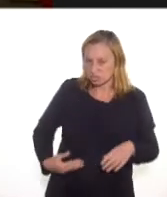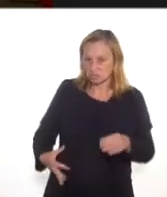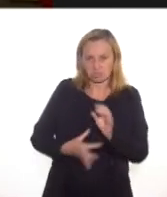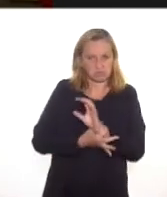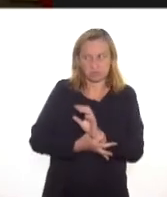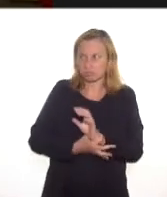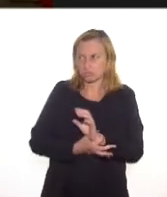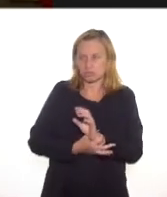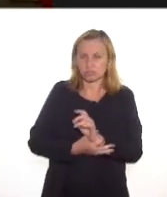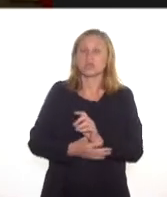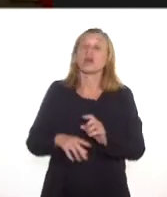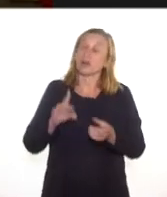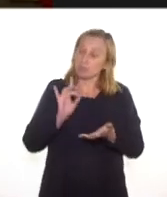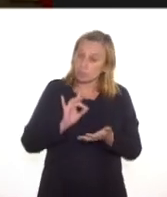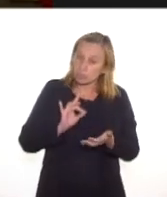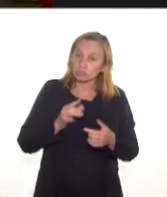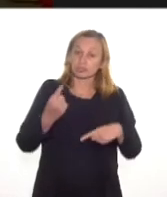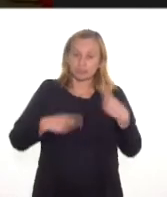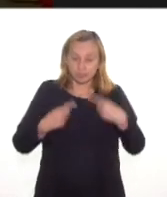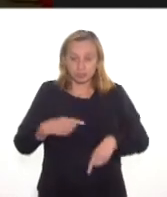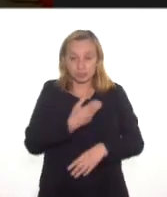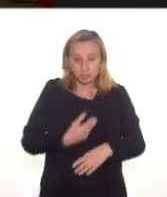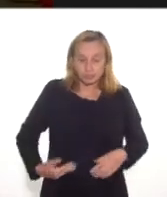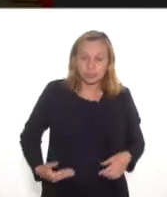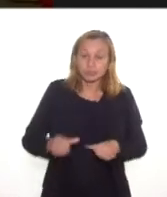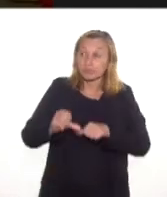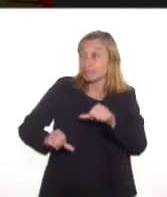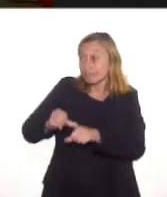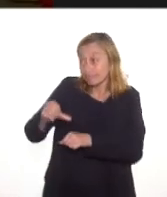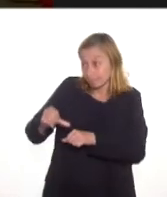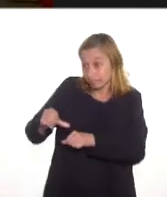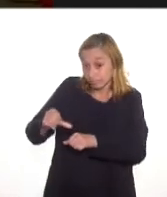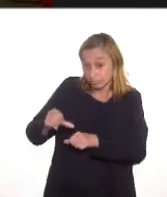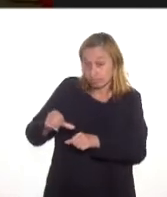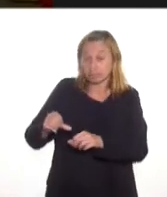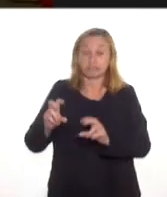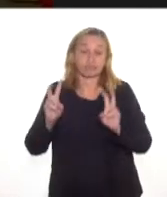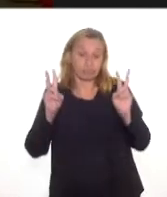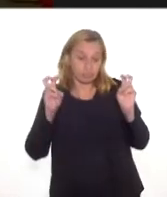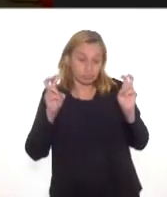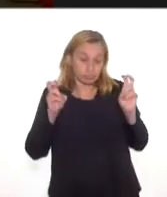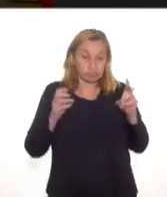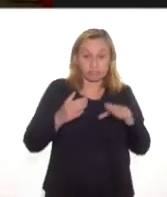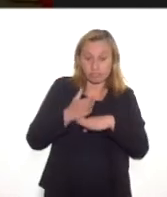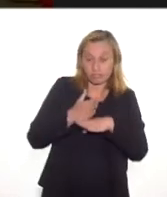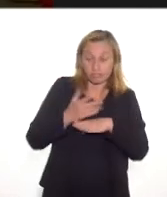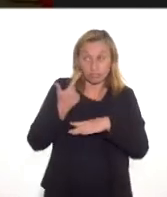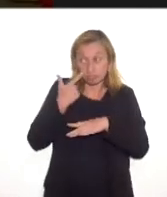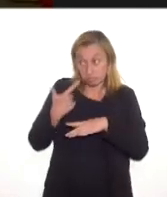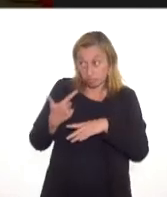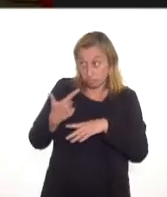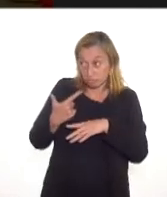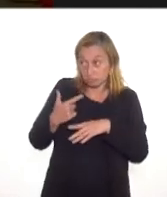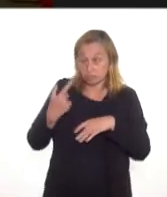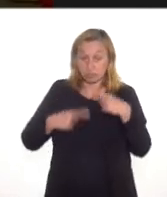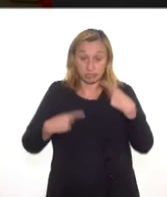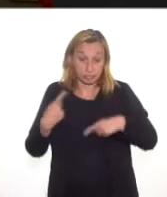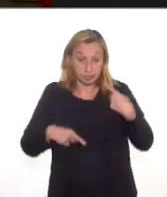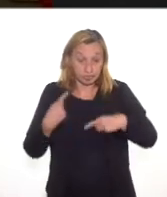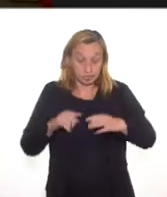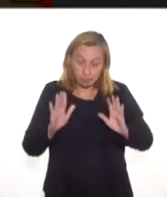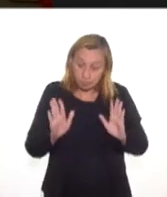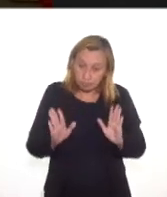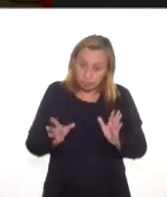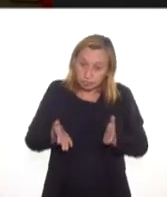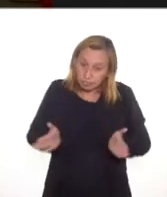porque uma política pública de segurança é para mudar uma situação limite. O que a gente está vendo é uma política que